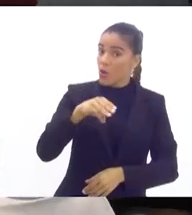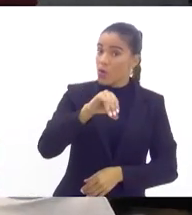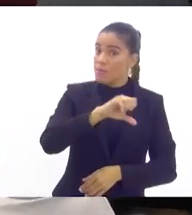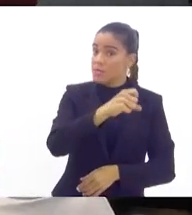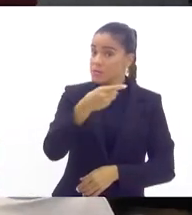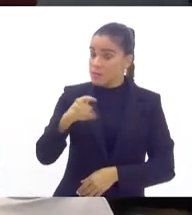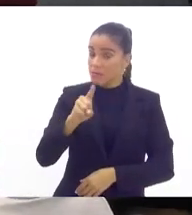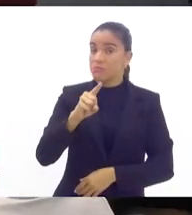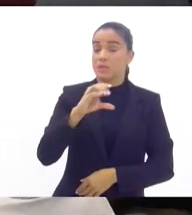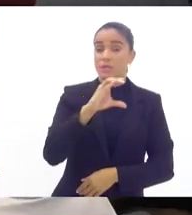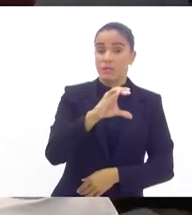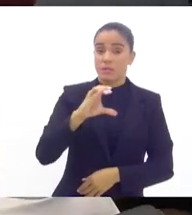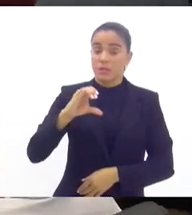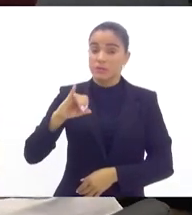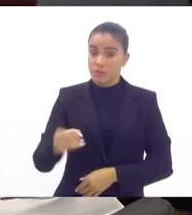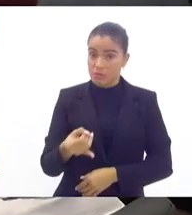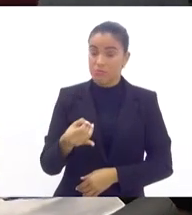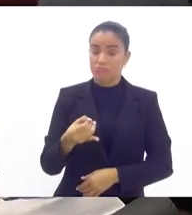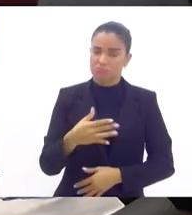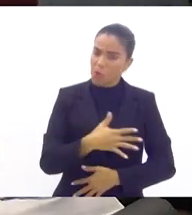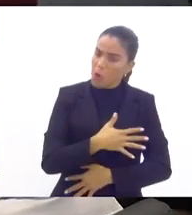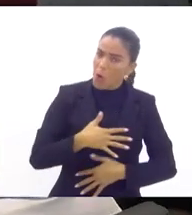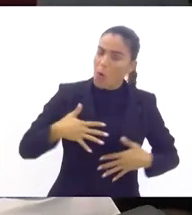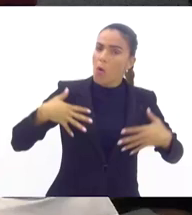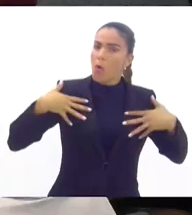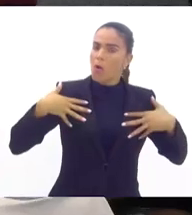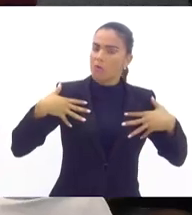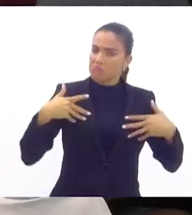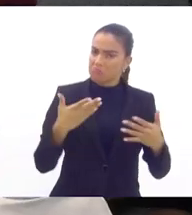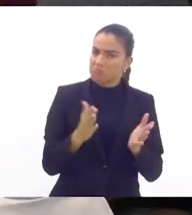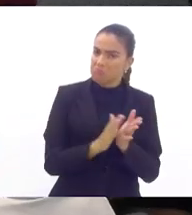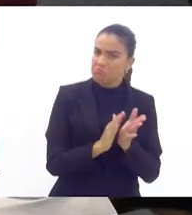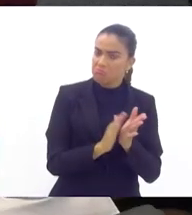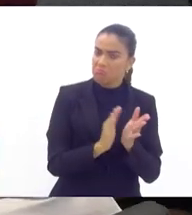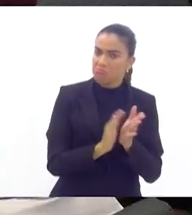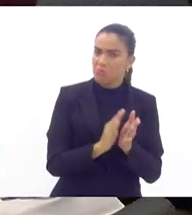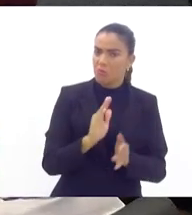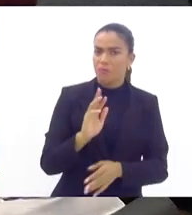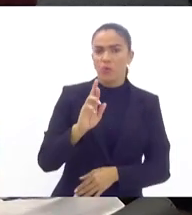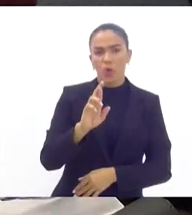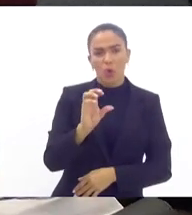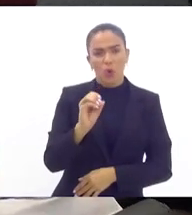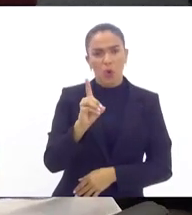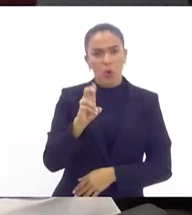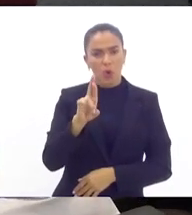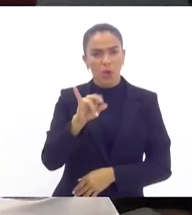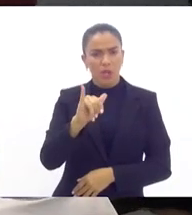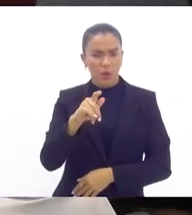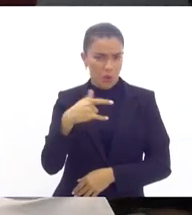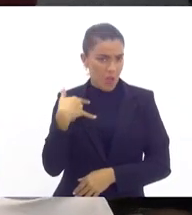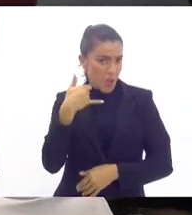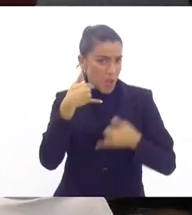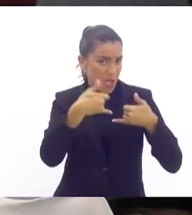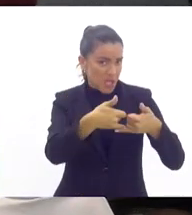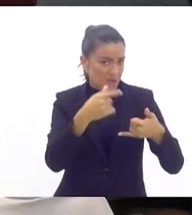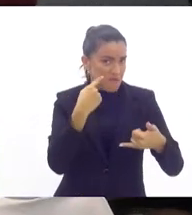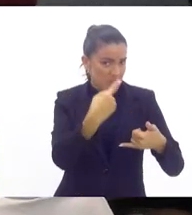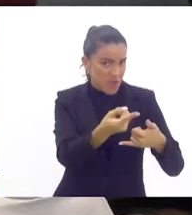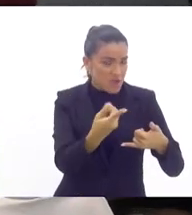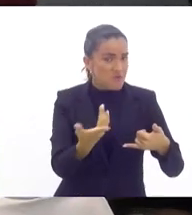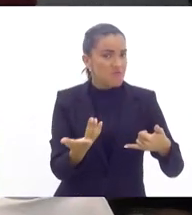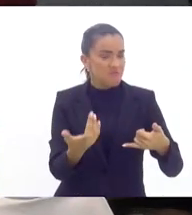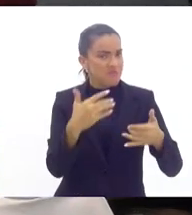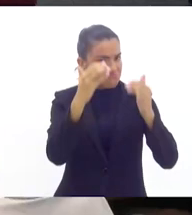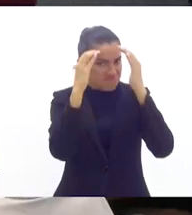aqui da nossa casa Rodrigo fiz questão Liguei para você viu você é o carinho que a gente